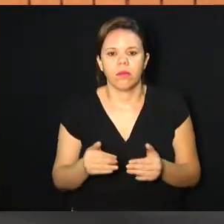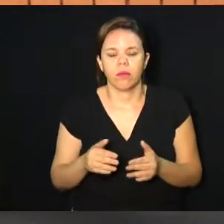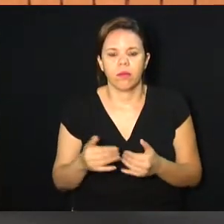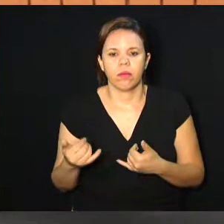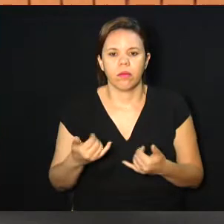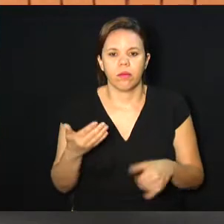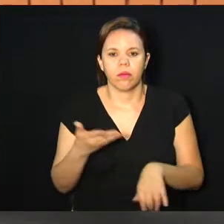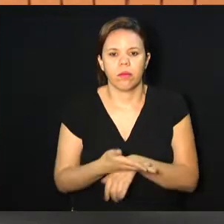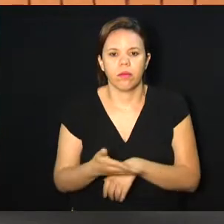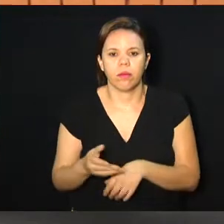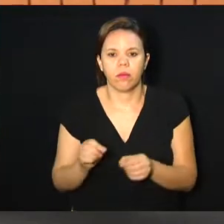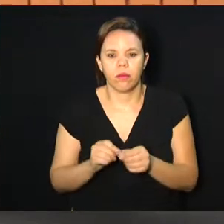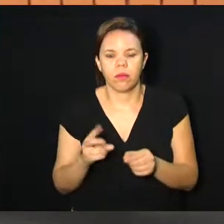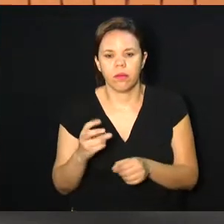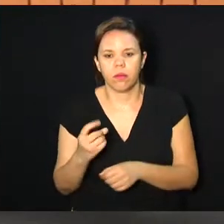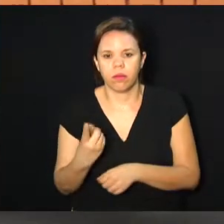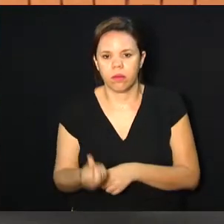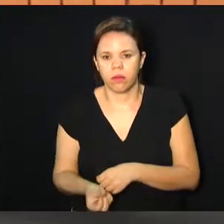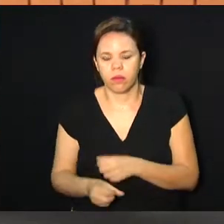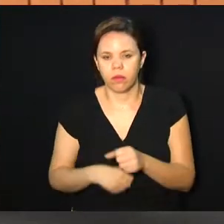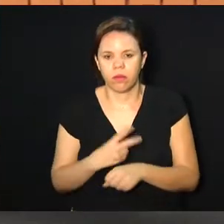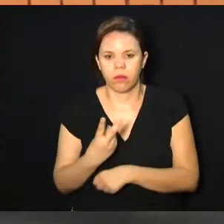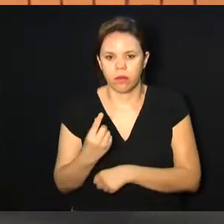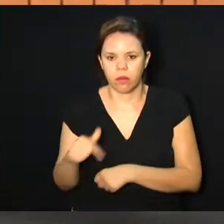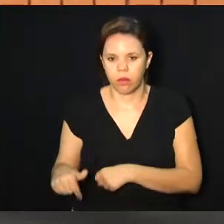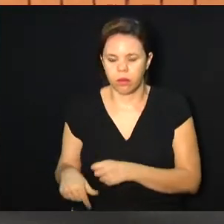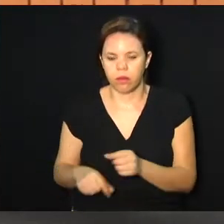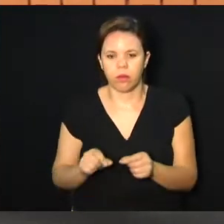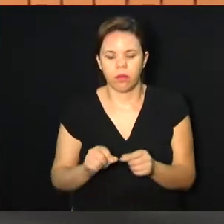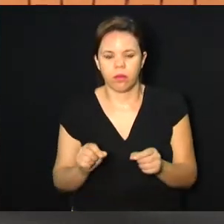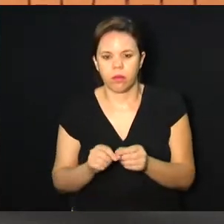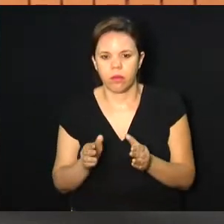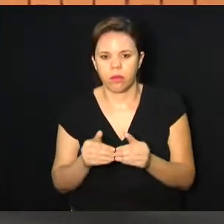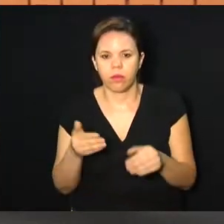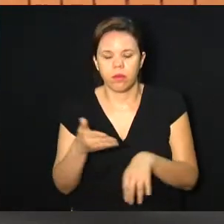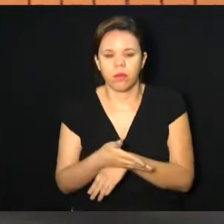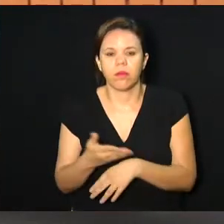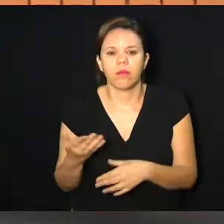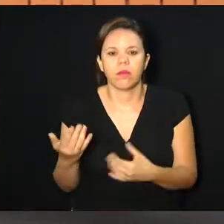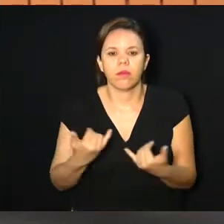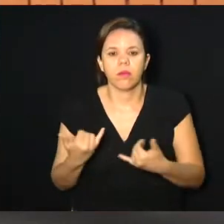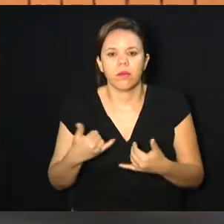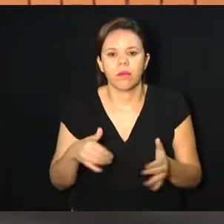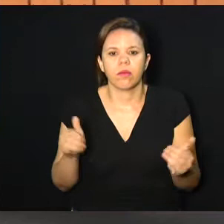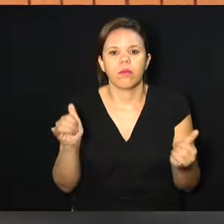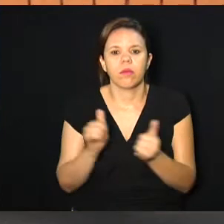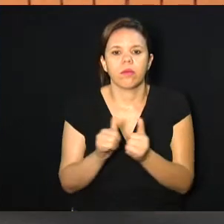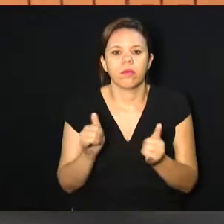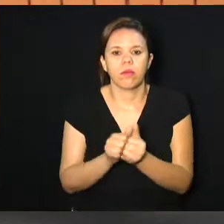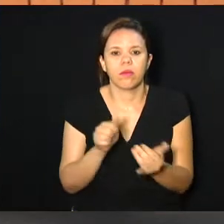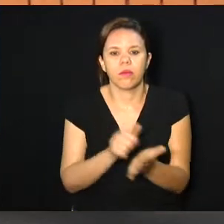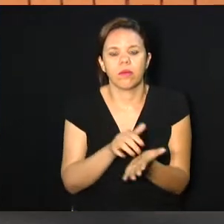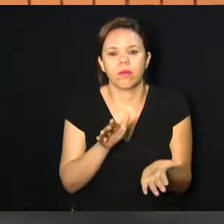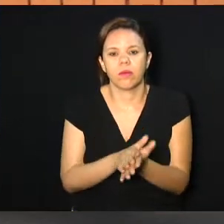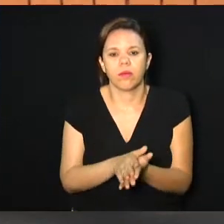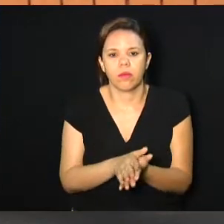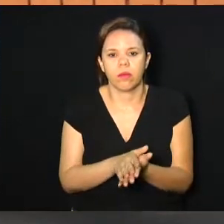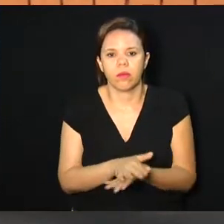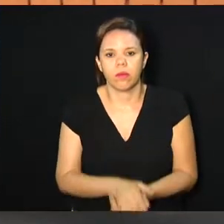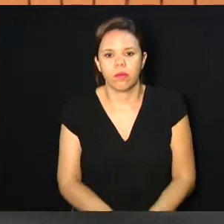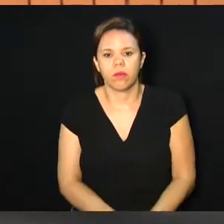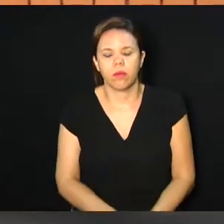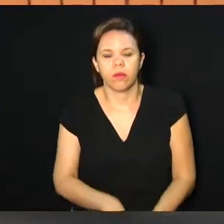informação que a gente fez em 2016 ou 2017, em relação a perdão de multas